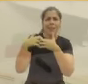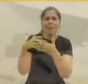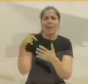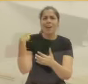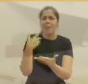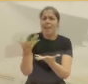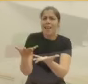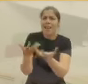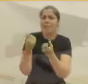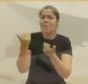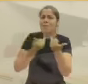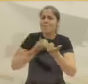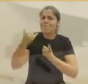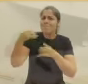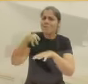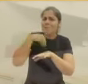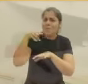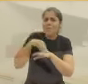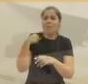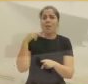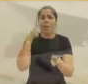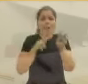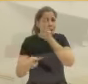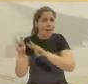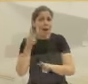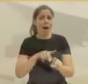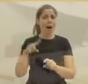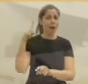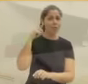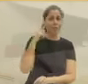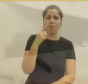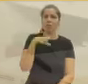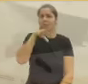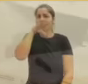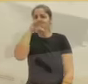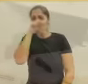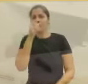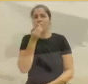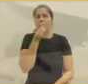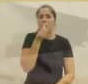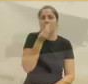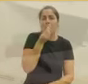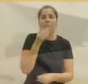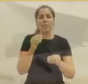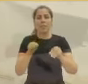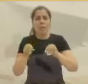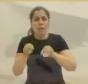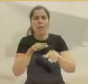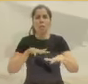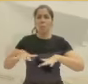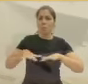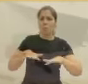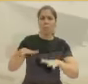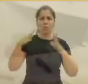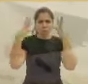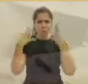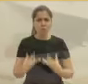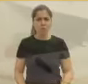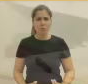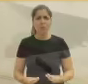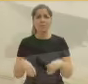Através da visão, da audição, do olfato, da gustação, do tato, do movimento, tudo isso. Então, por alguma